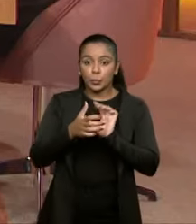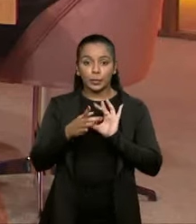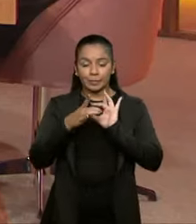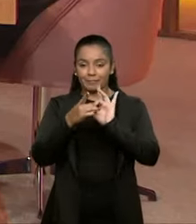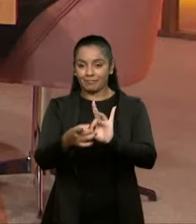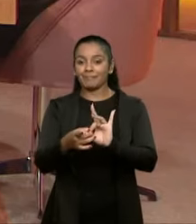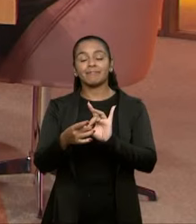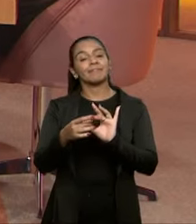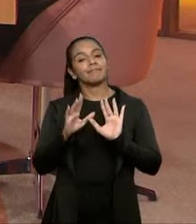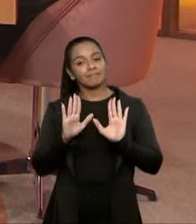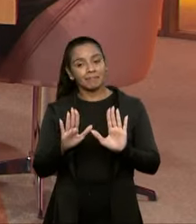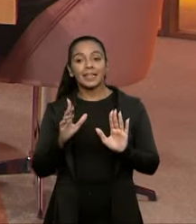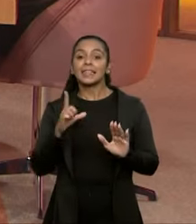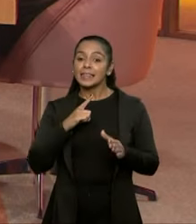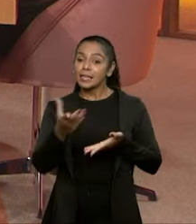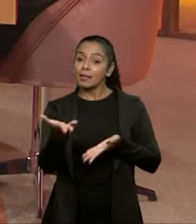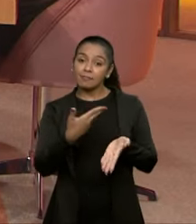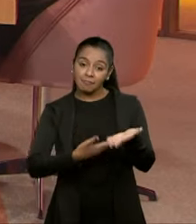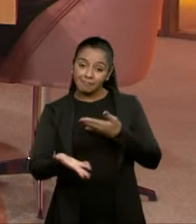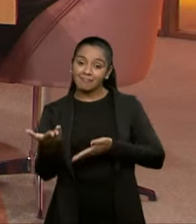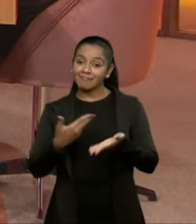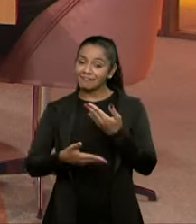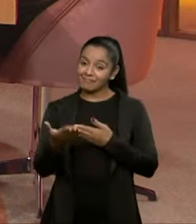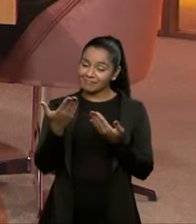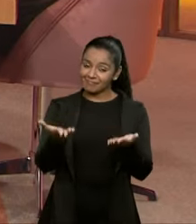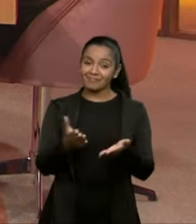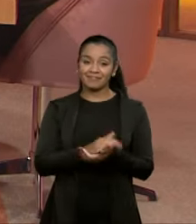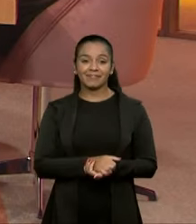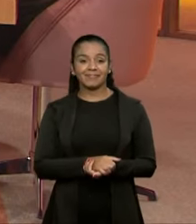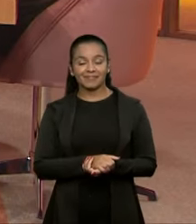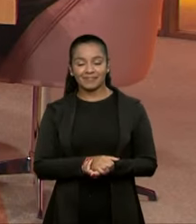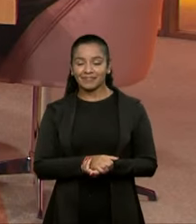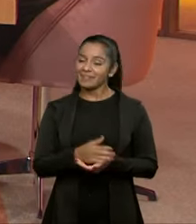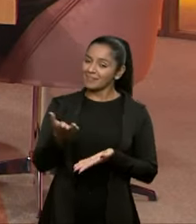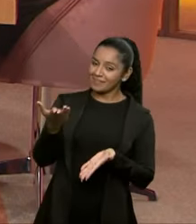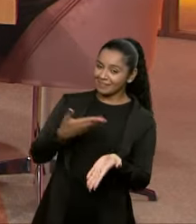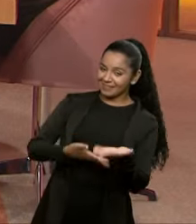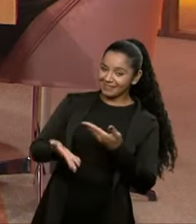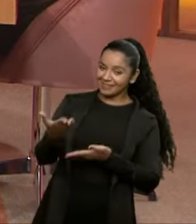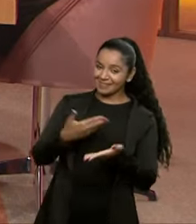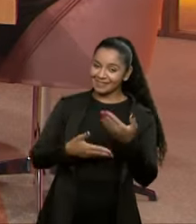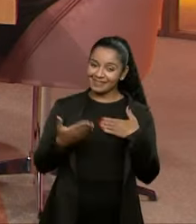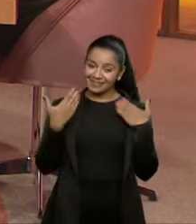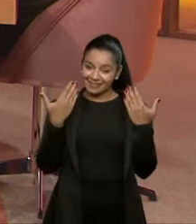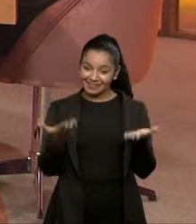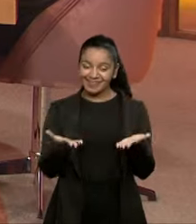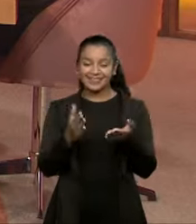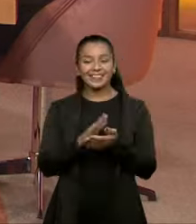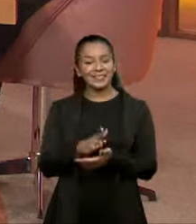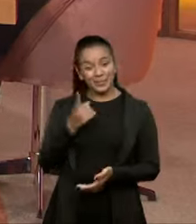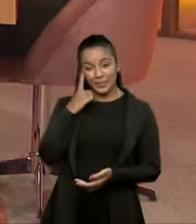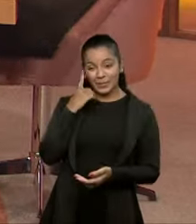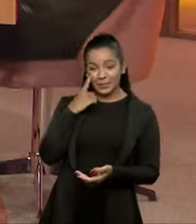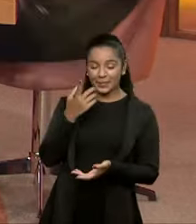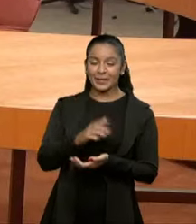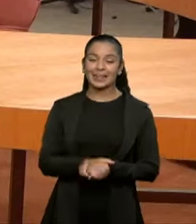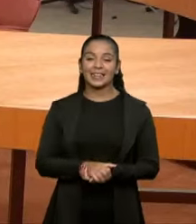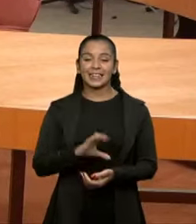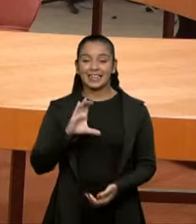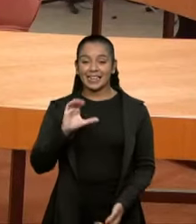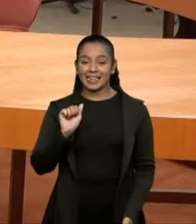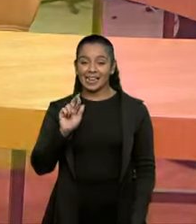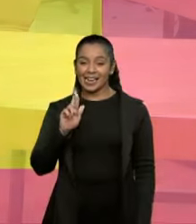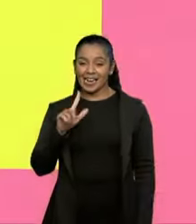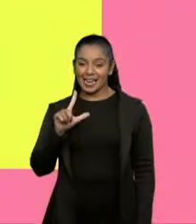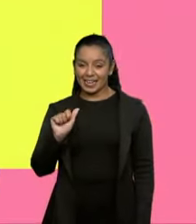vida que nos une. É, a gente tem agora, a gente tem interatividade pra você, meu amor. Inter, Atividade. Vamos ver. Carla